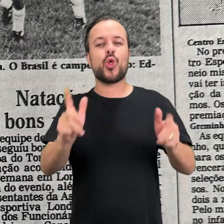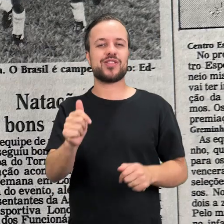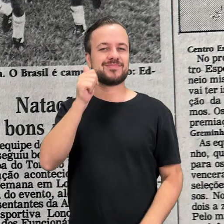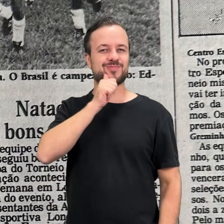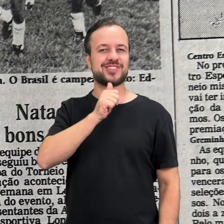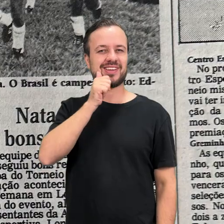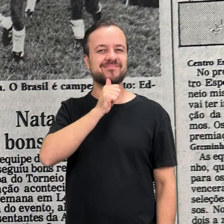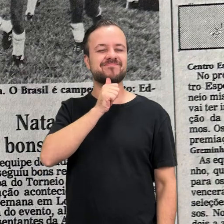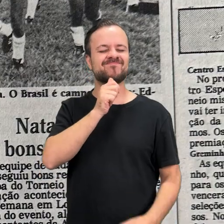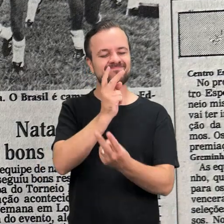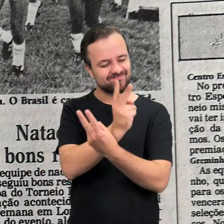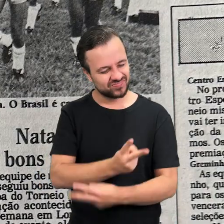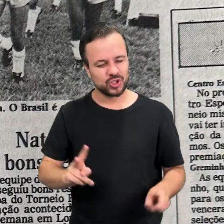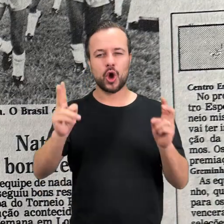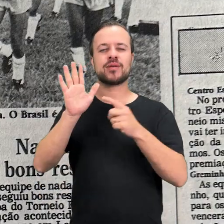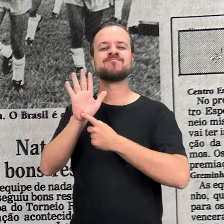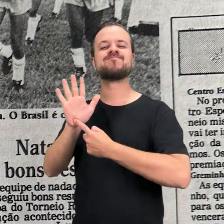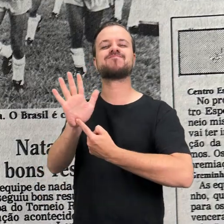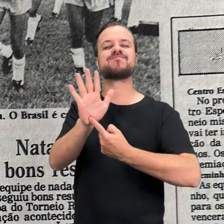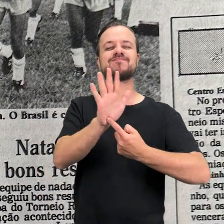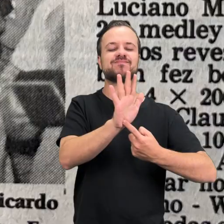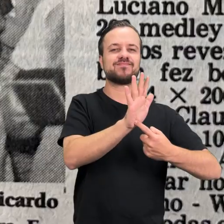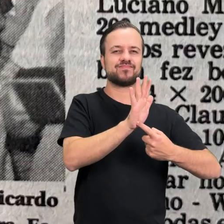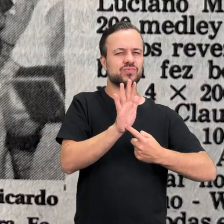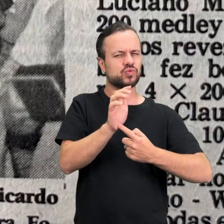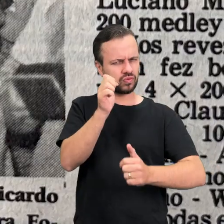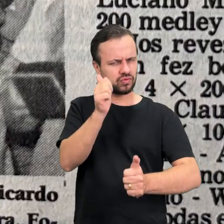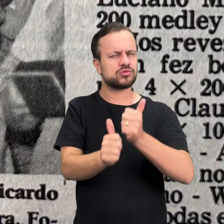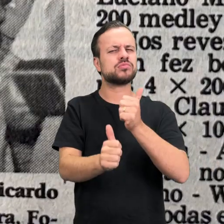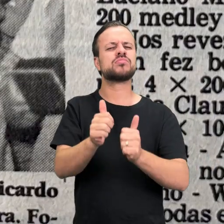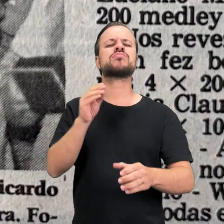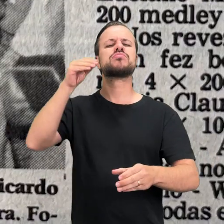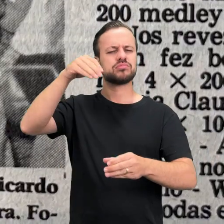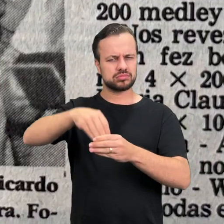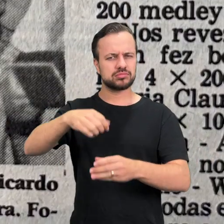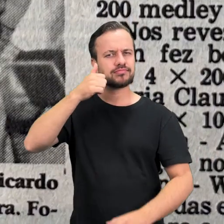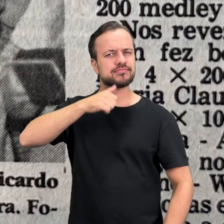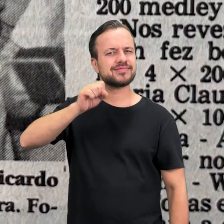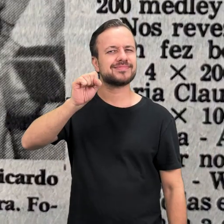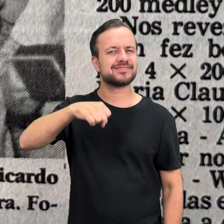Uma vitória que mostrou, de uma vez por todas, que o futebol também era o lugar delas.